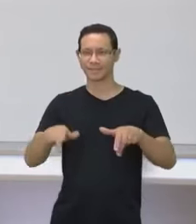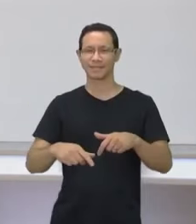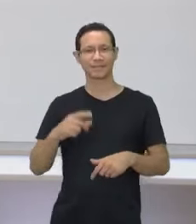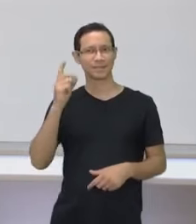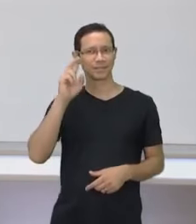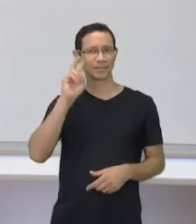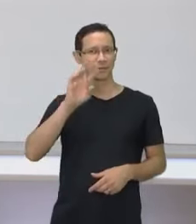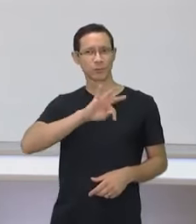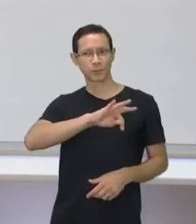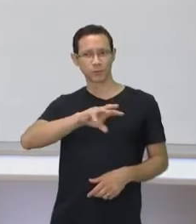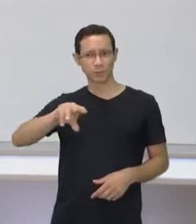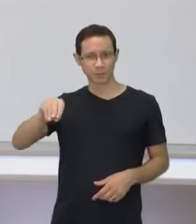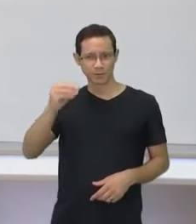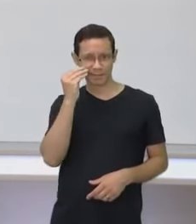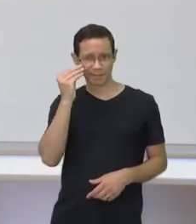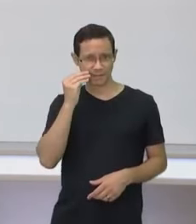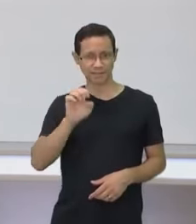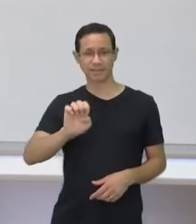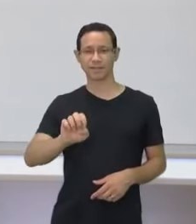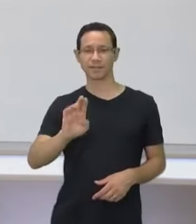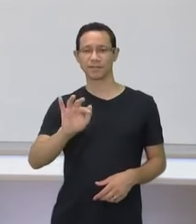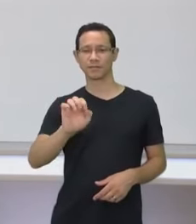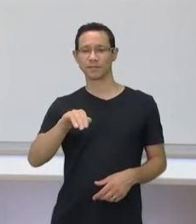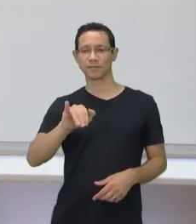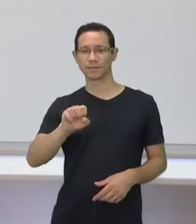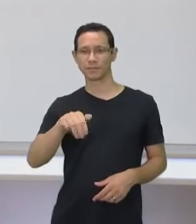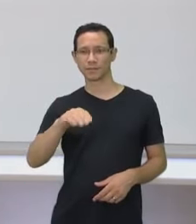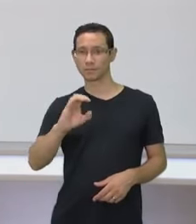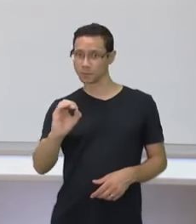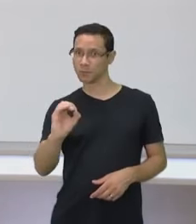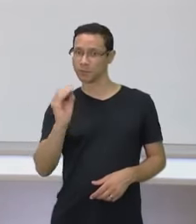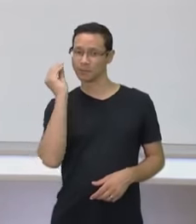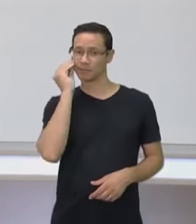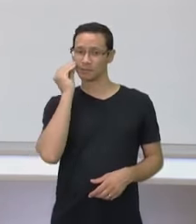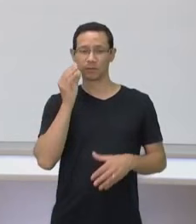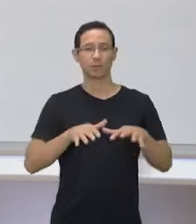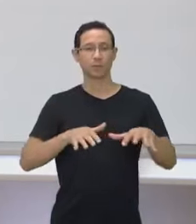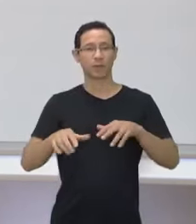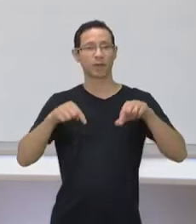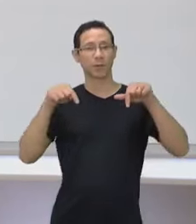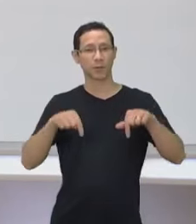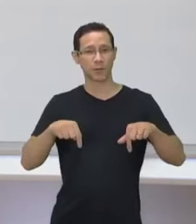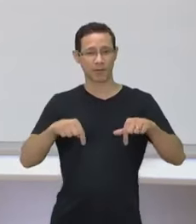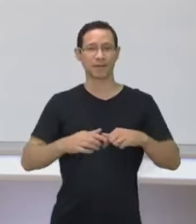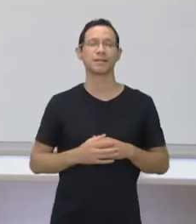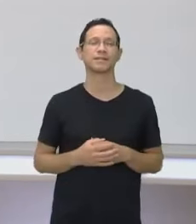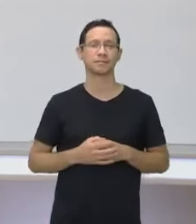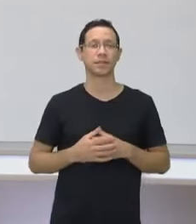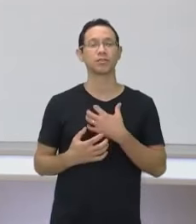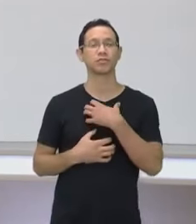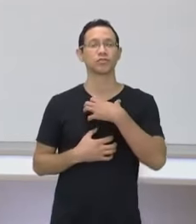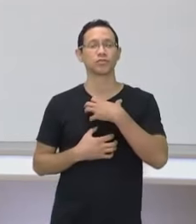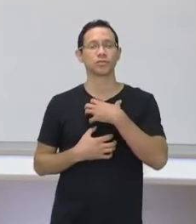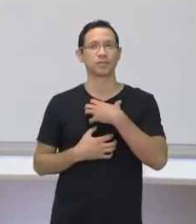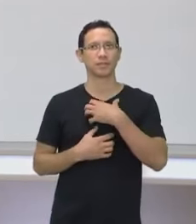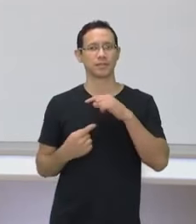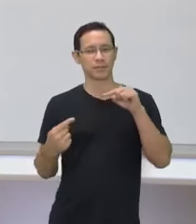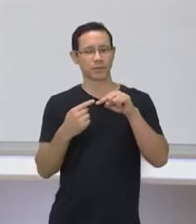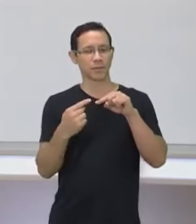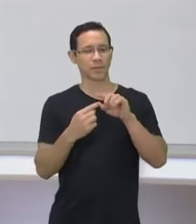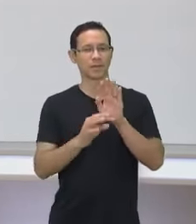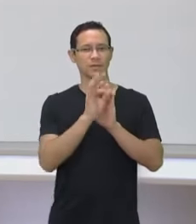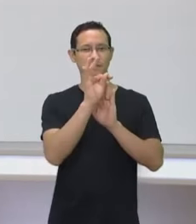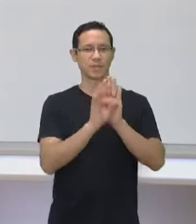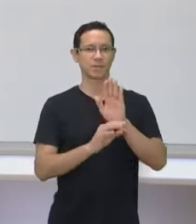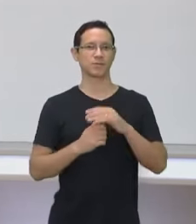lembrada em todas essas figuras de linguagem, eufemismo, né? Para poder mobilizar agora quanto ao sentido que elas aplicam ao texto, né?